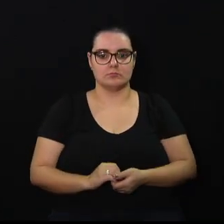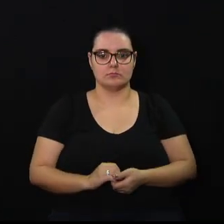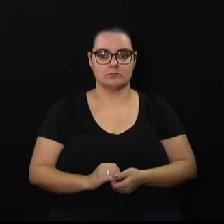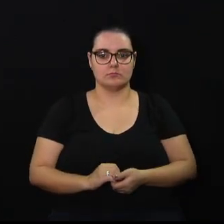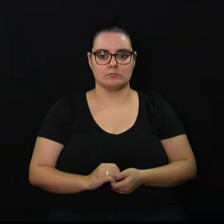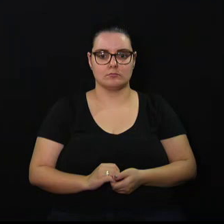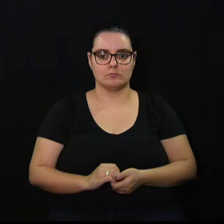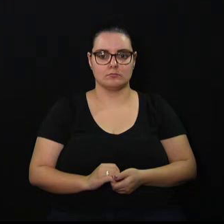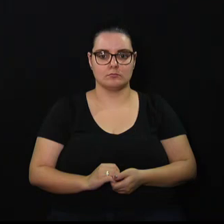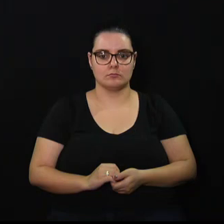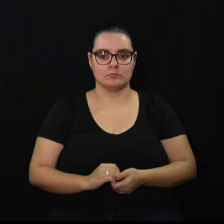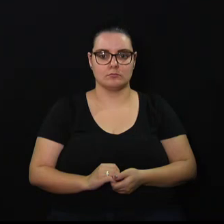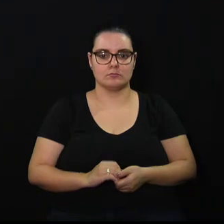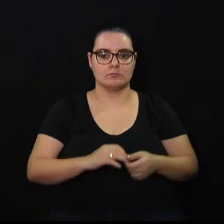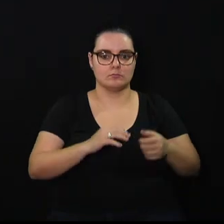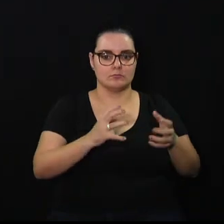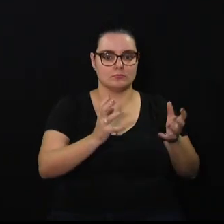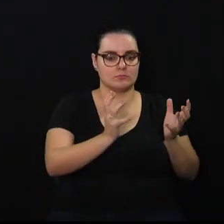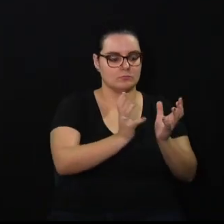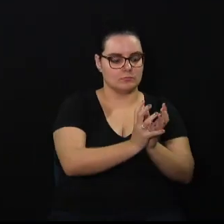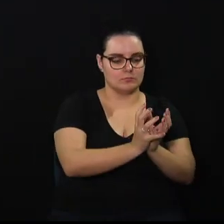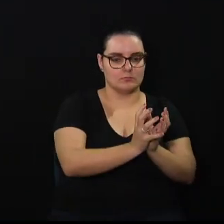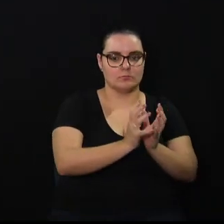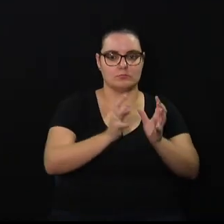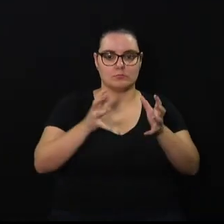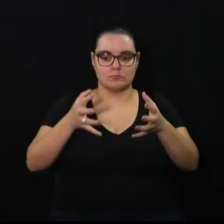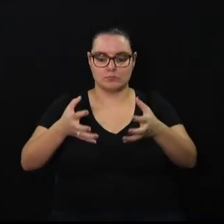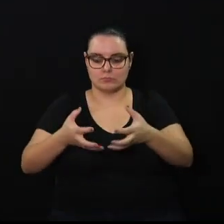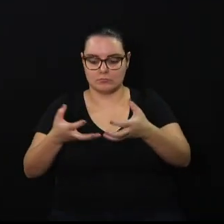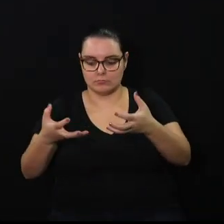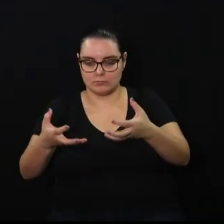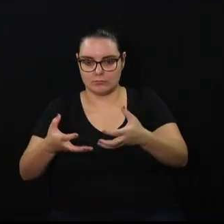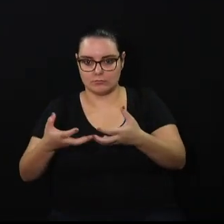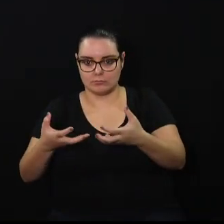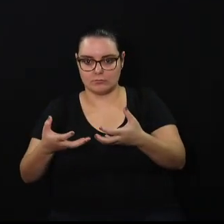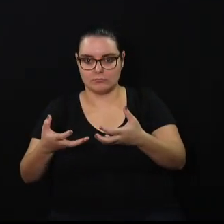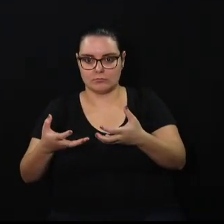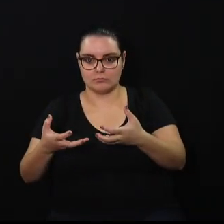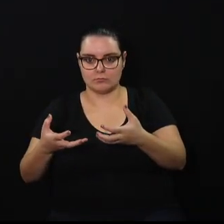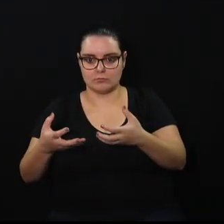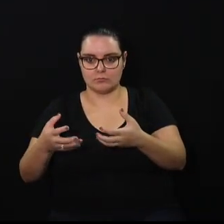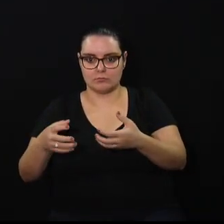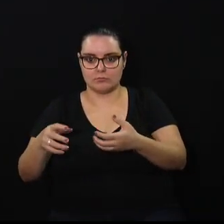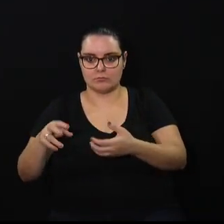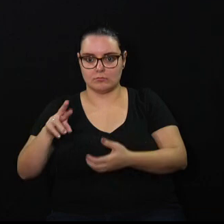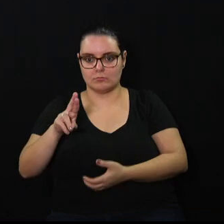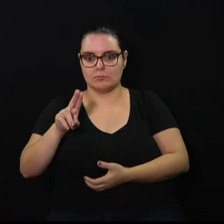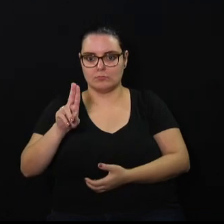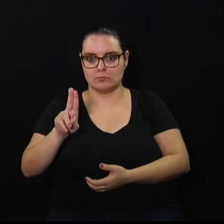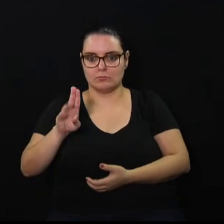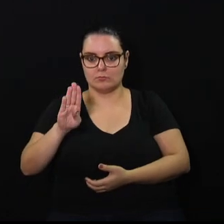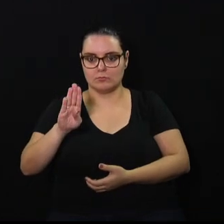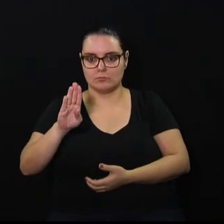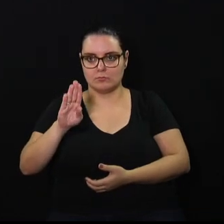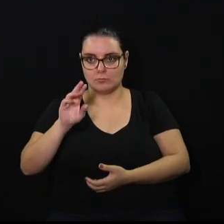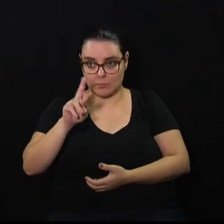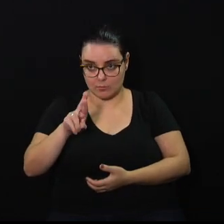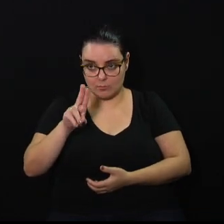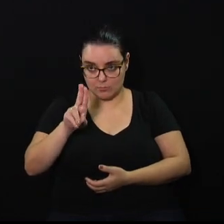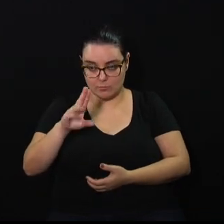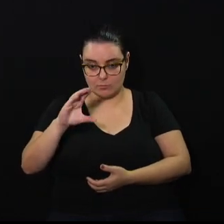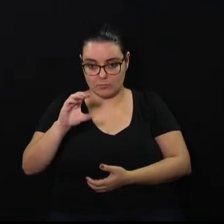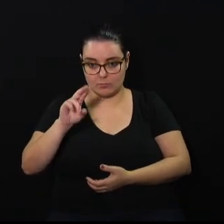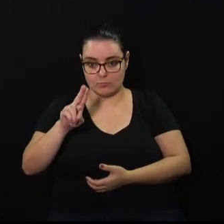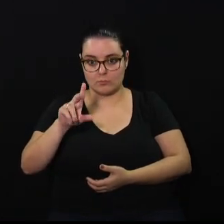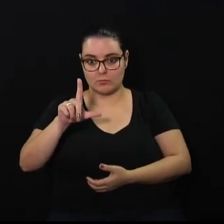alface o repolho e ea rúcula são verduras né